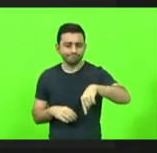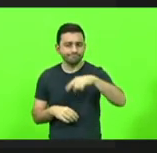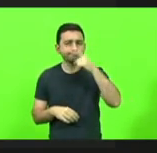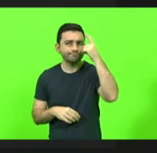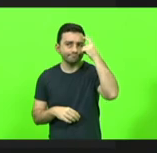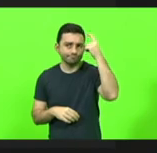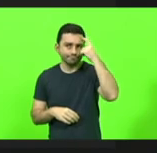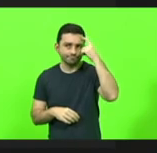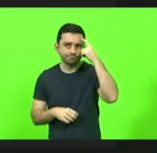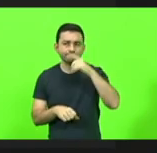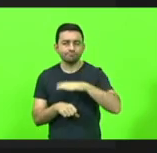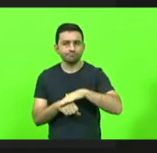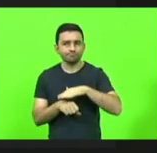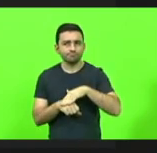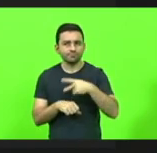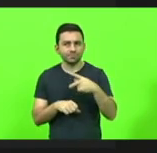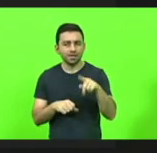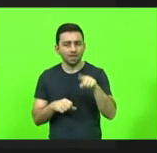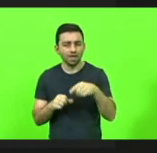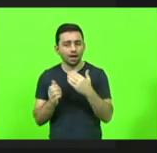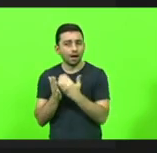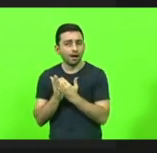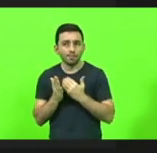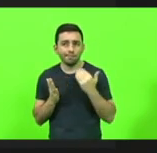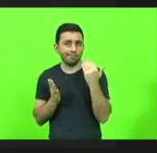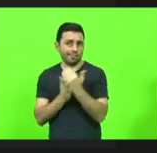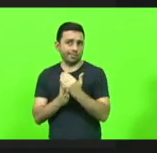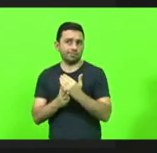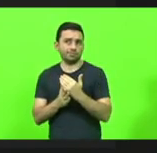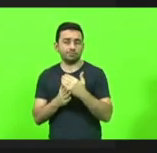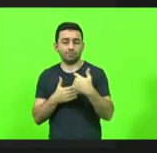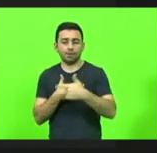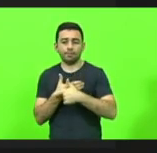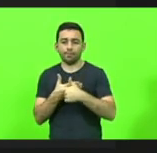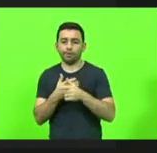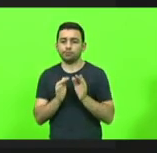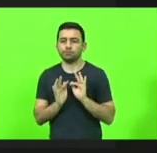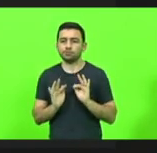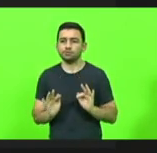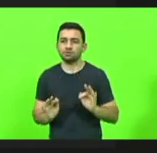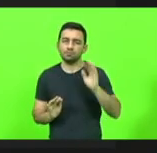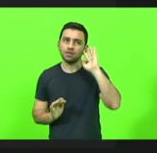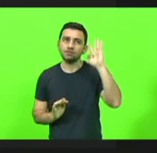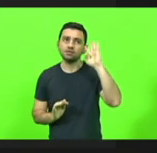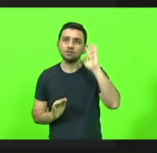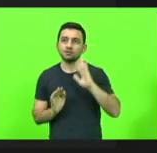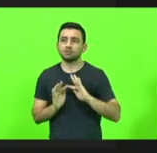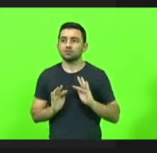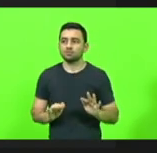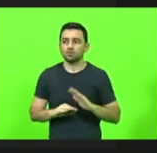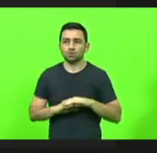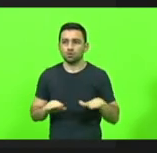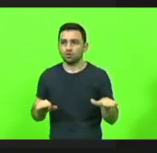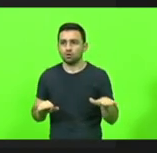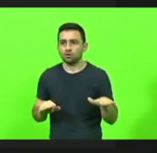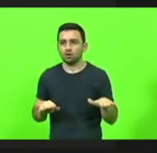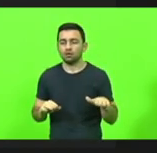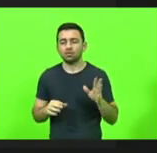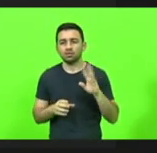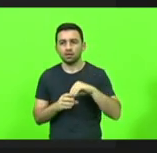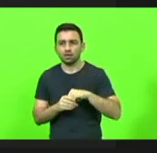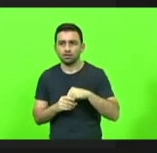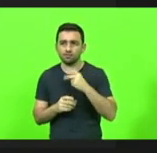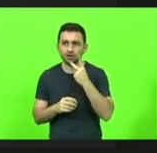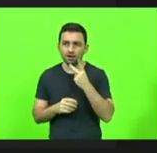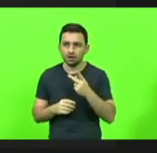atuação que vai além daquele papel simples da atuação dentro da fala e linguagem, mas